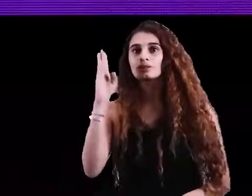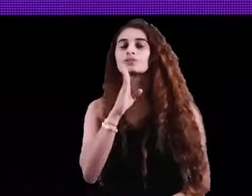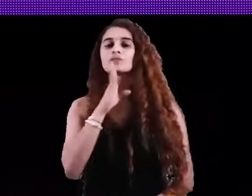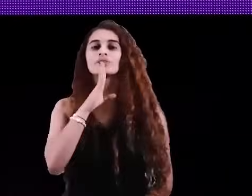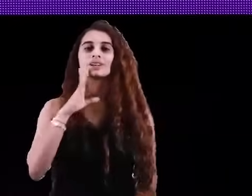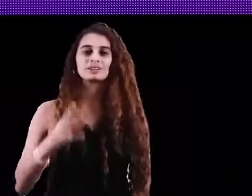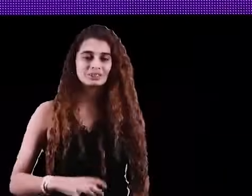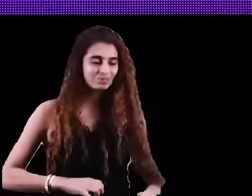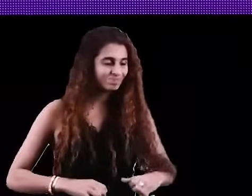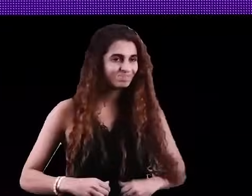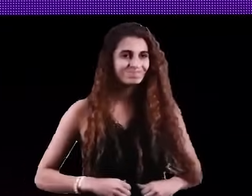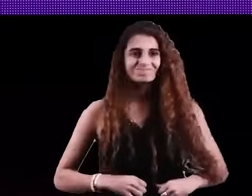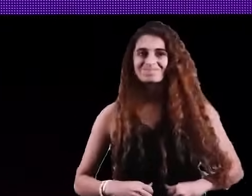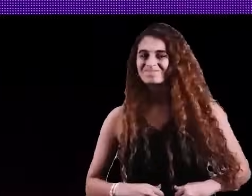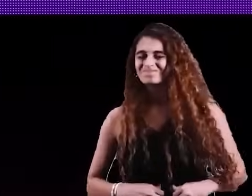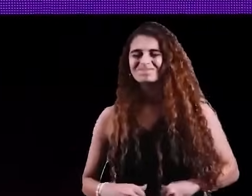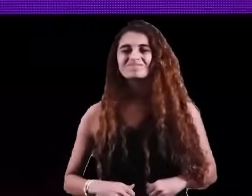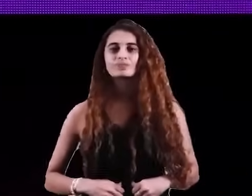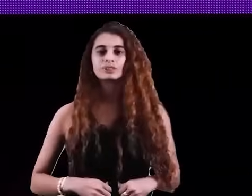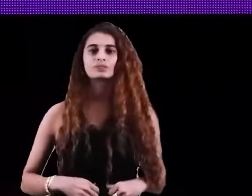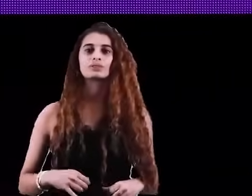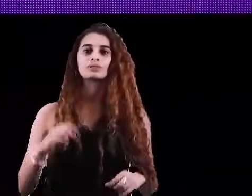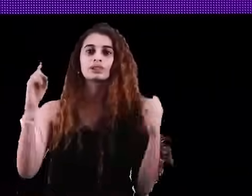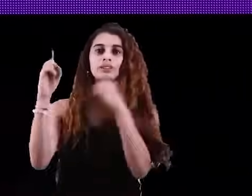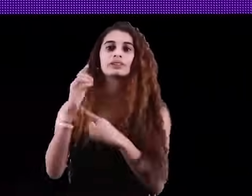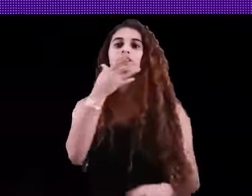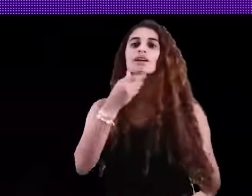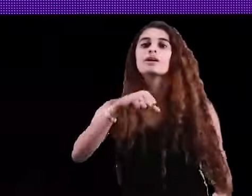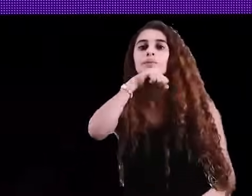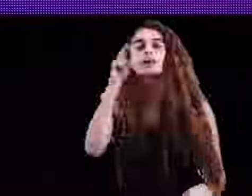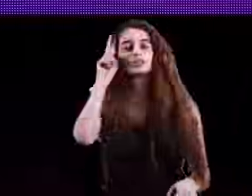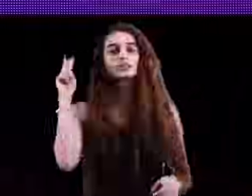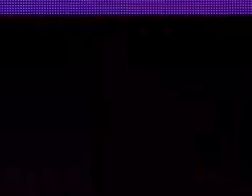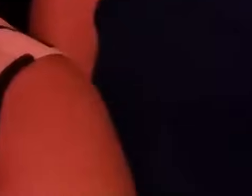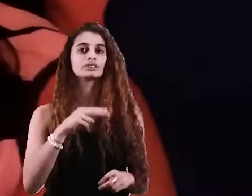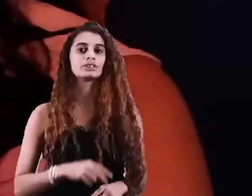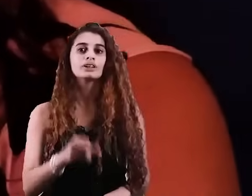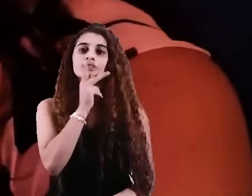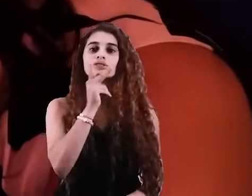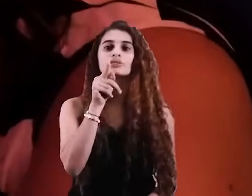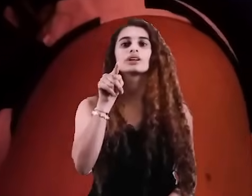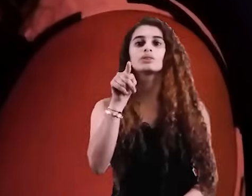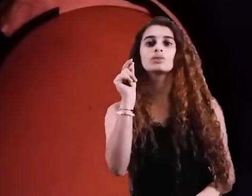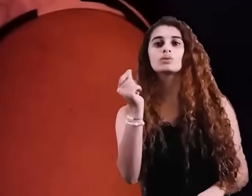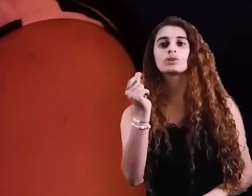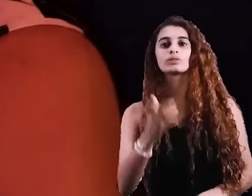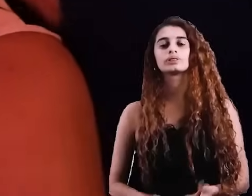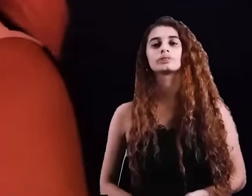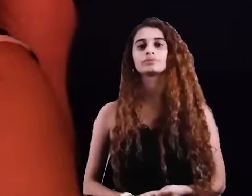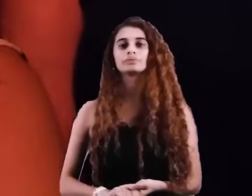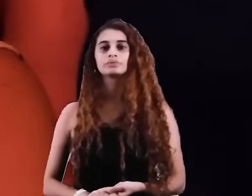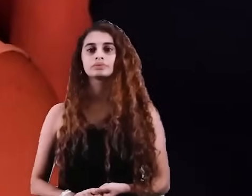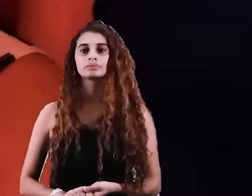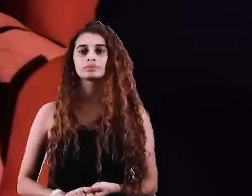nosso sofrimento. Porque Ele é Pai. E a gente viu isso. Então deixa eu te dizer uma coisa. Se alguém